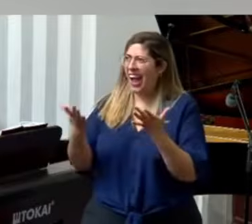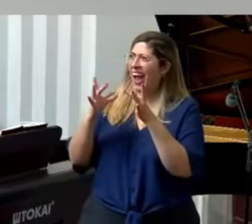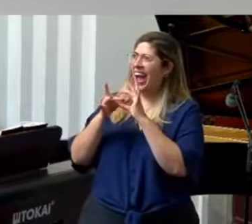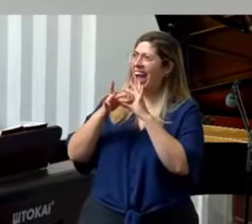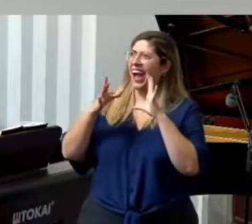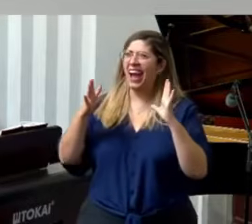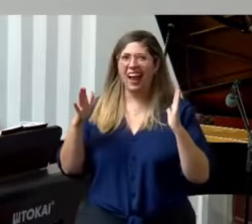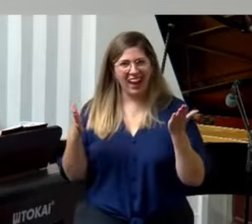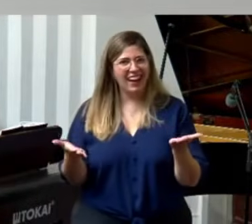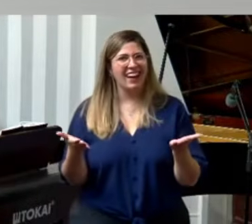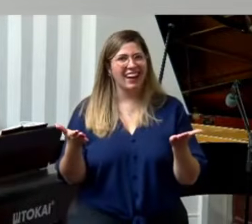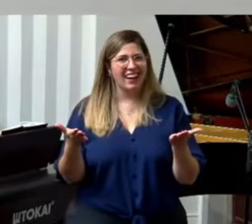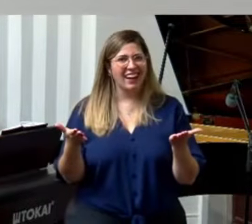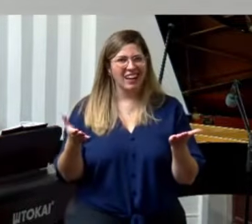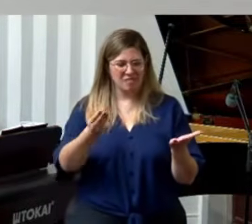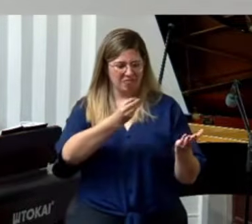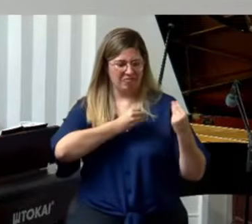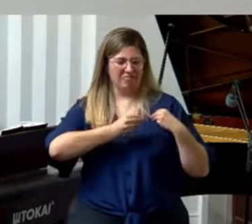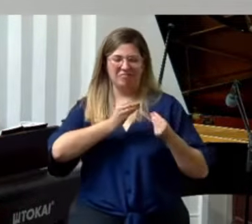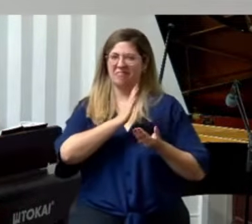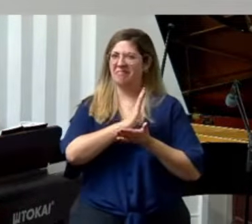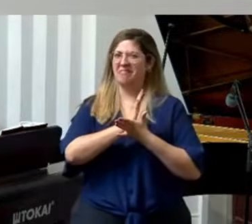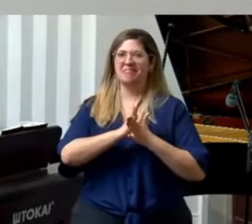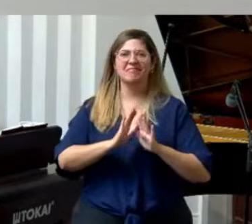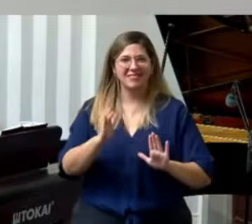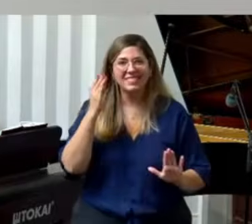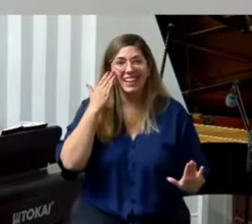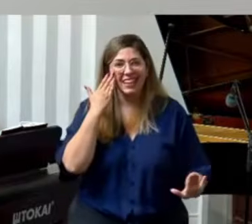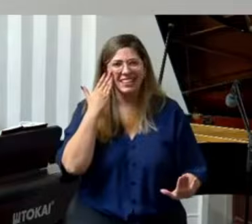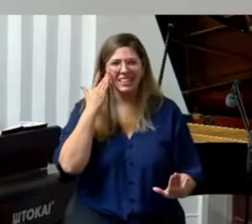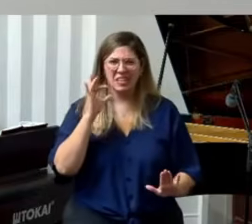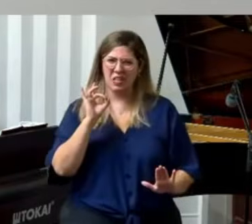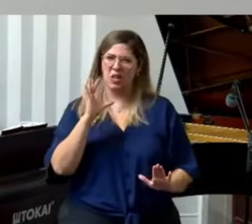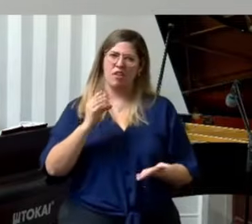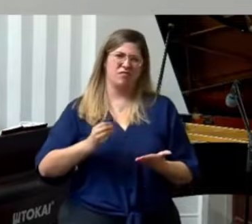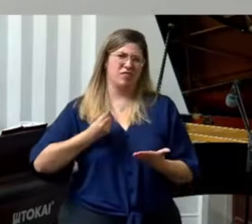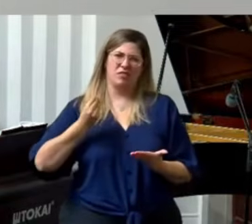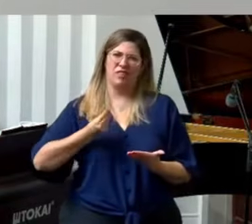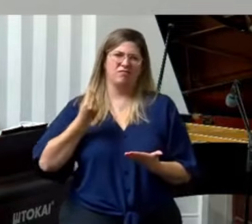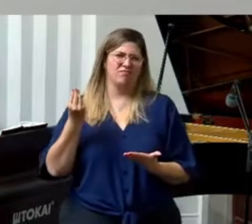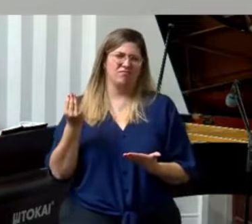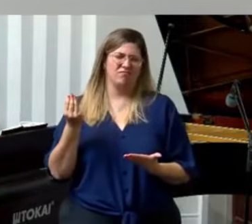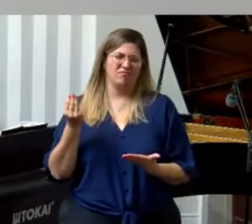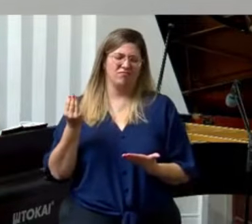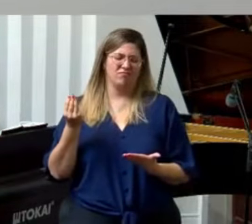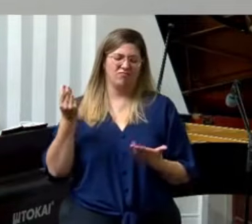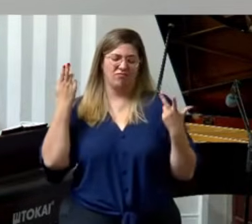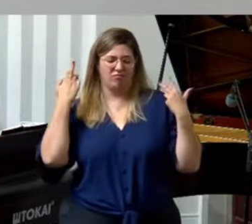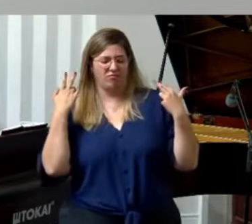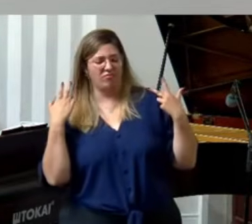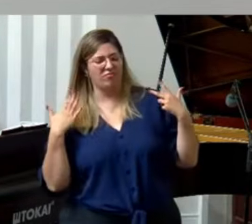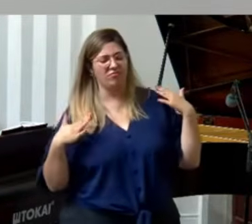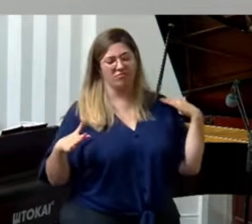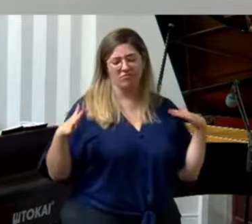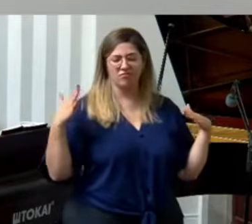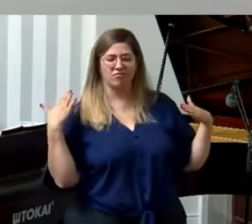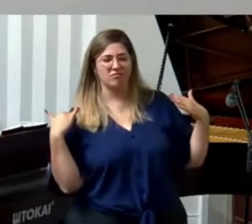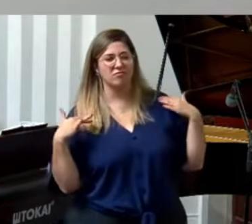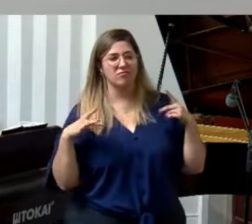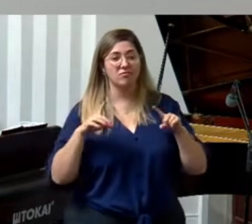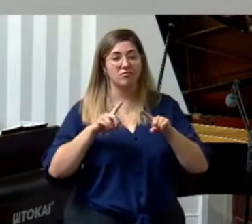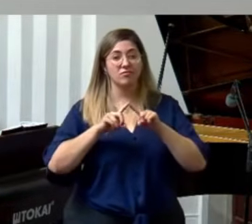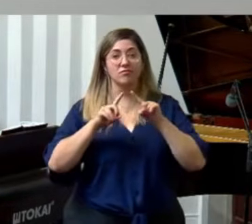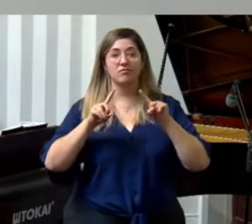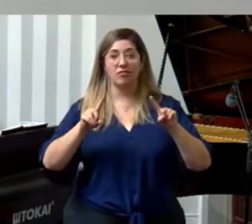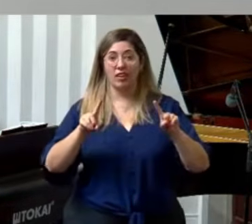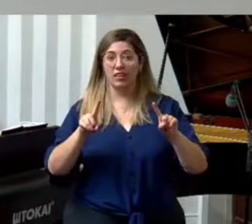caída. Nosso Deus entende que não basta que nós vivamos, da forma como nós estamos. É